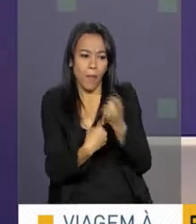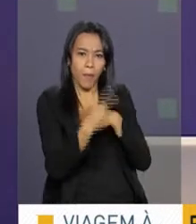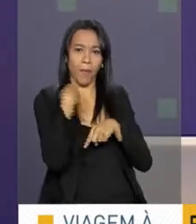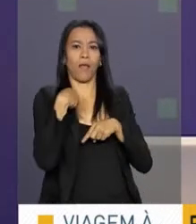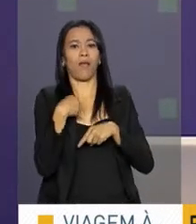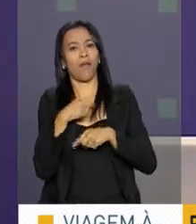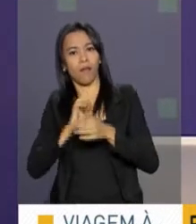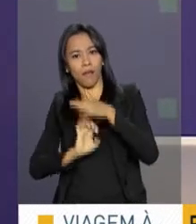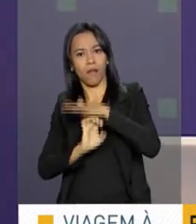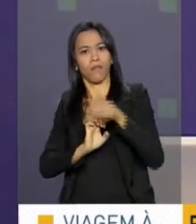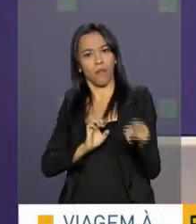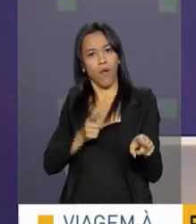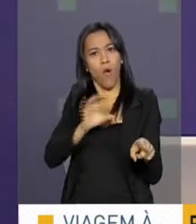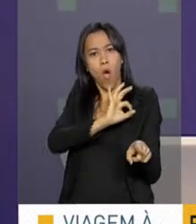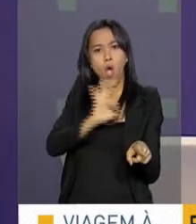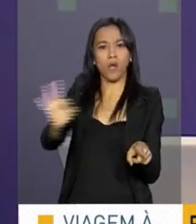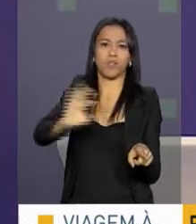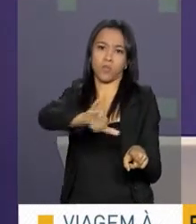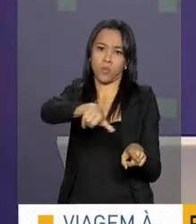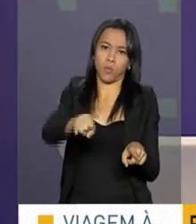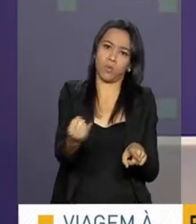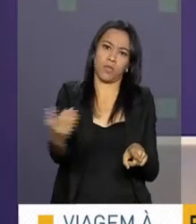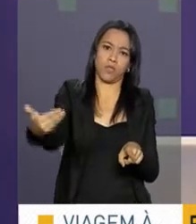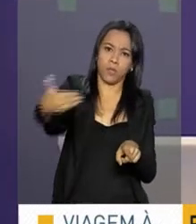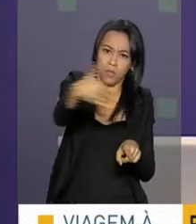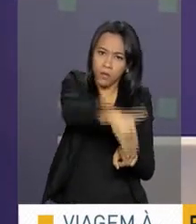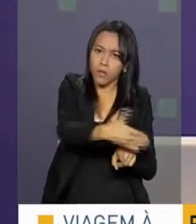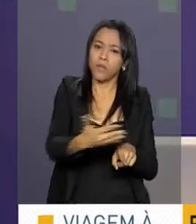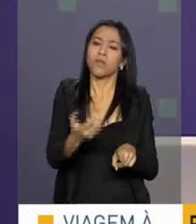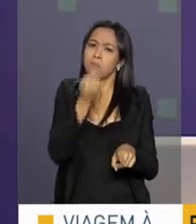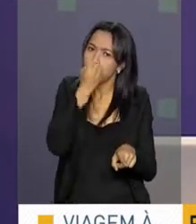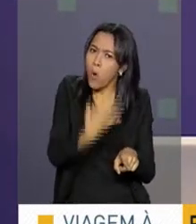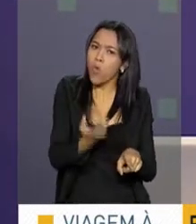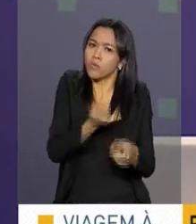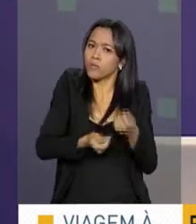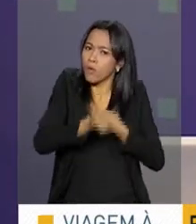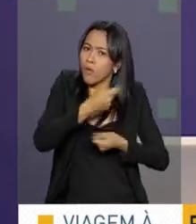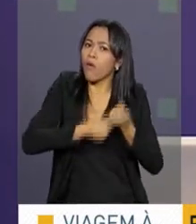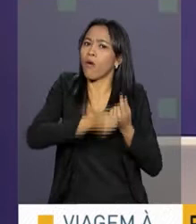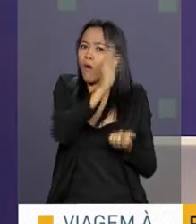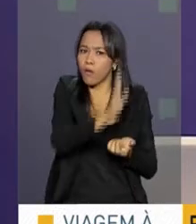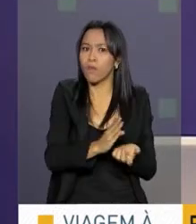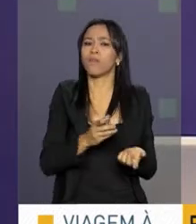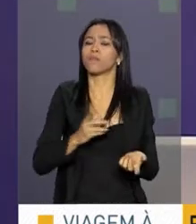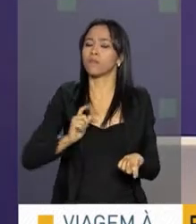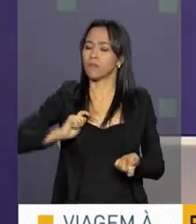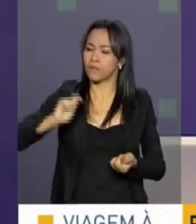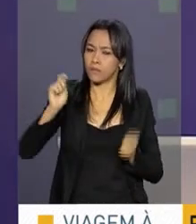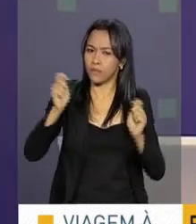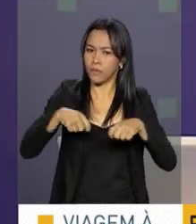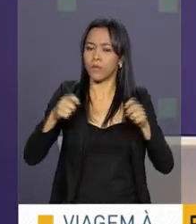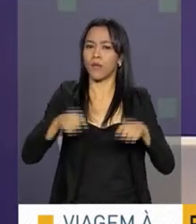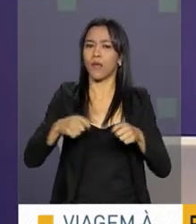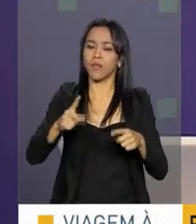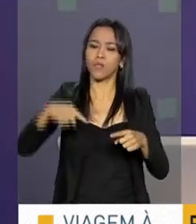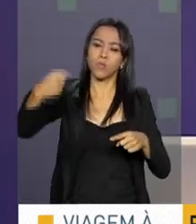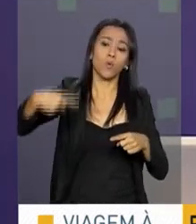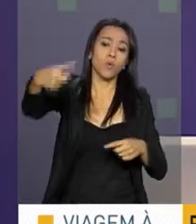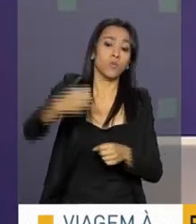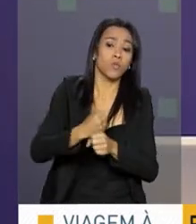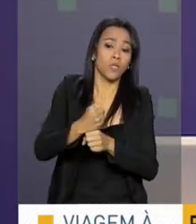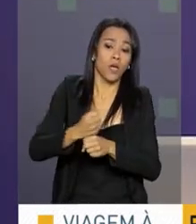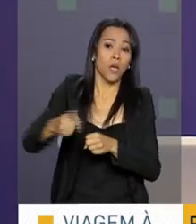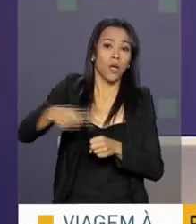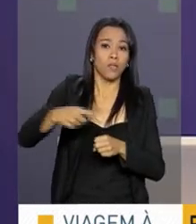ótima recepção e ótimas oportunidades para fazer bons negócios, e não haverá nos próximos anos um